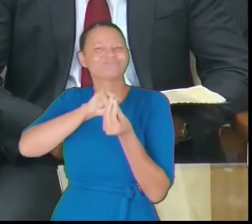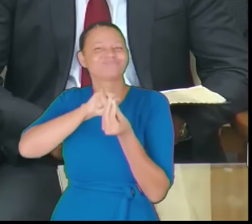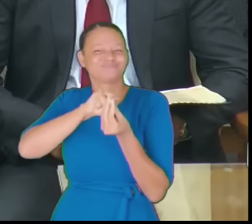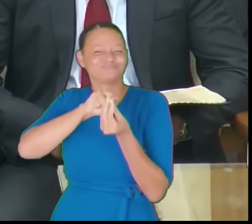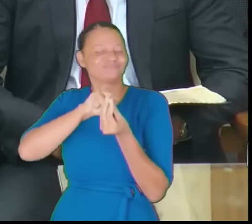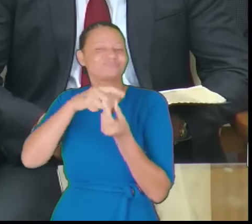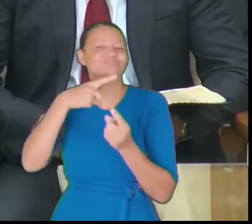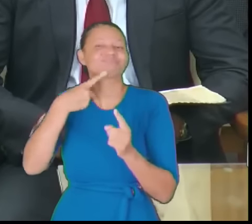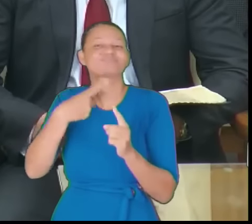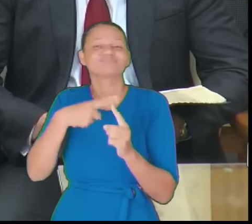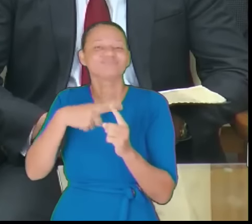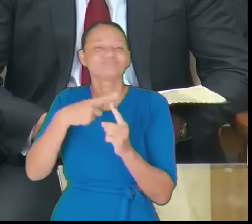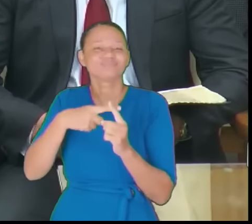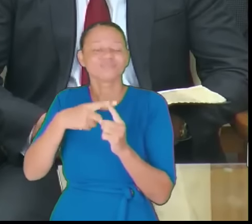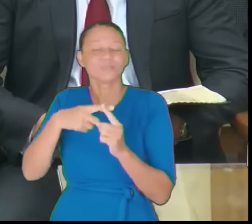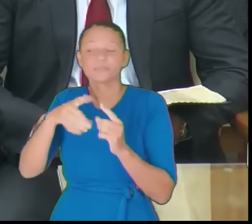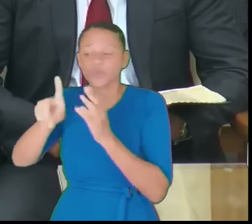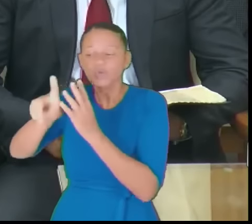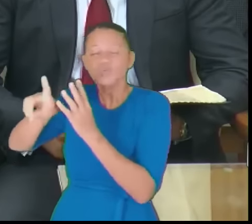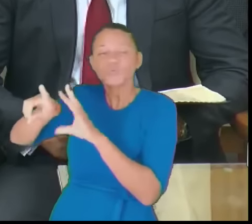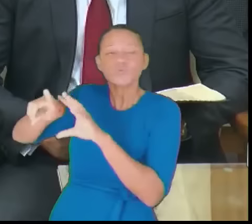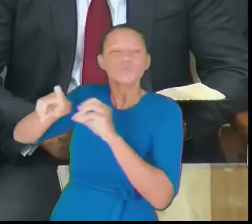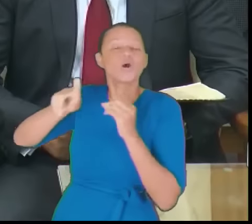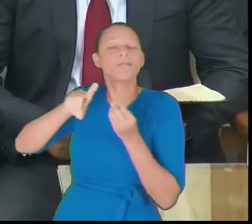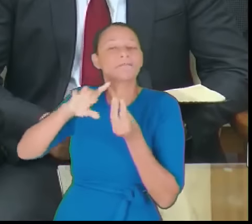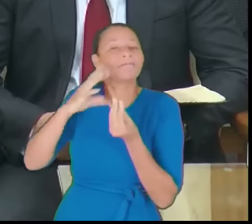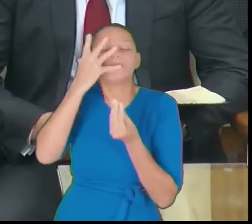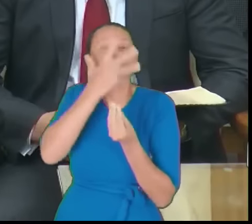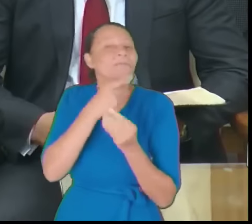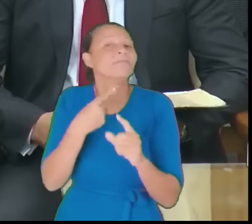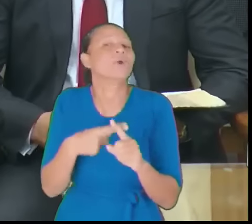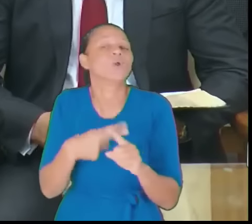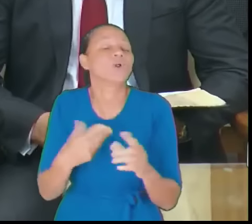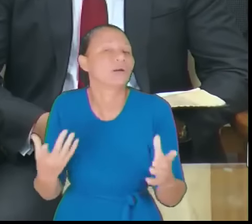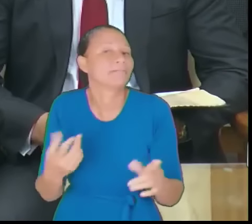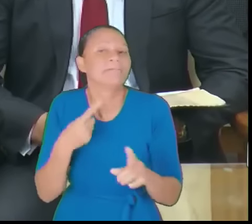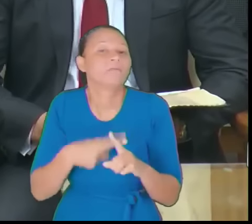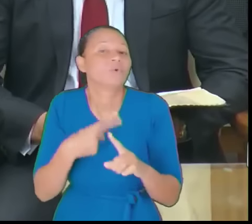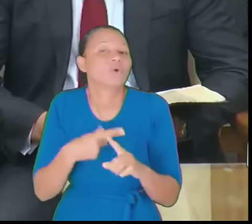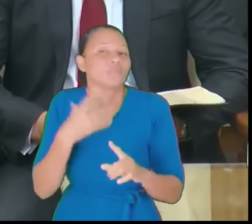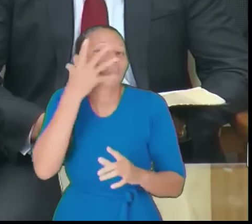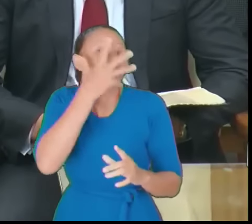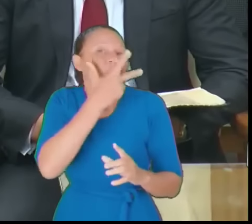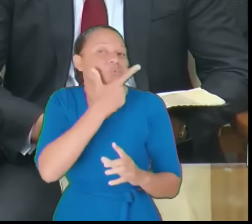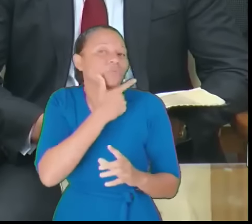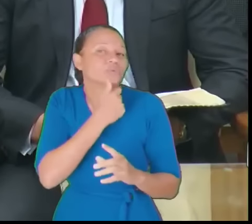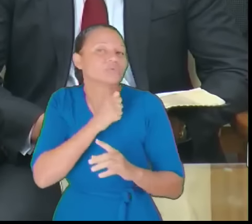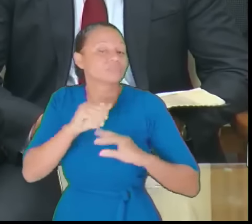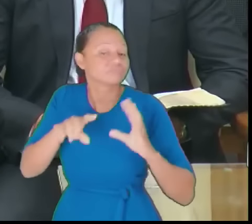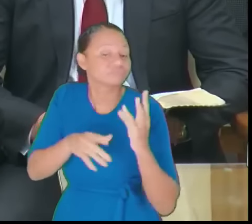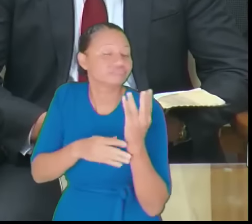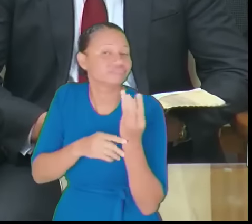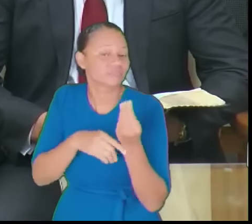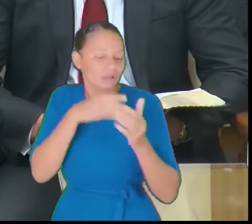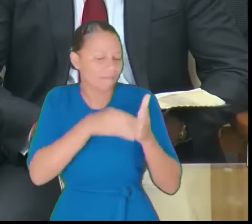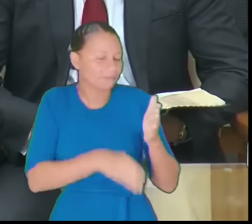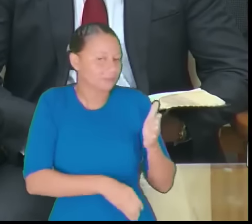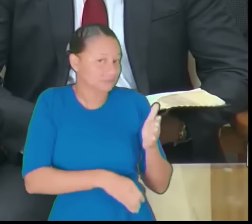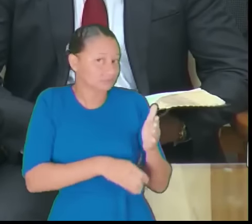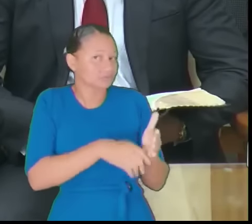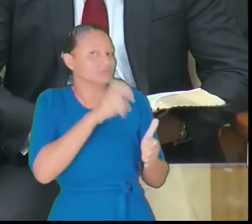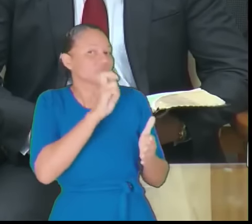Por que foi que ela ficou bonita? Vamos raciocinar. Por que foi que ela ficou bonita? Você vê que no capítulo 5 ela está feia,